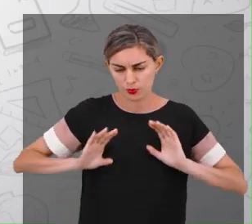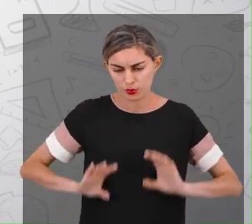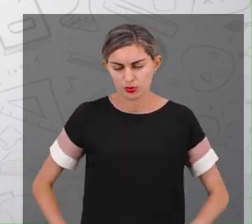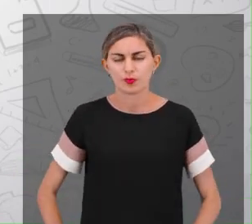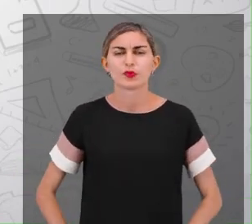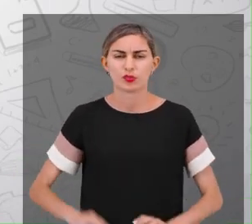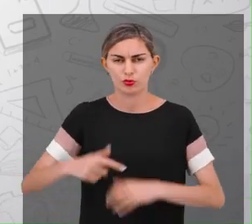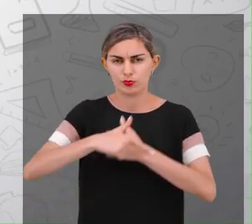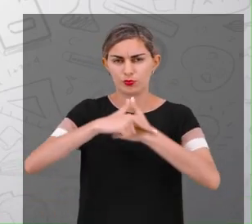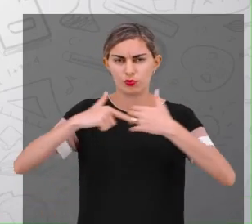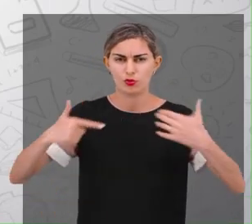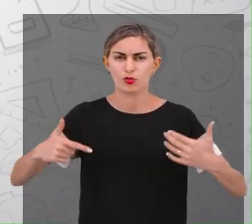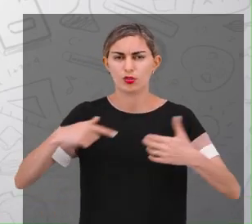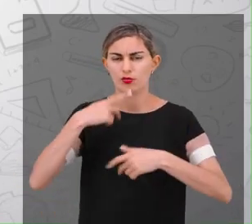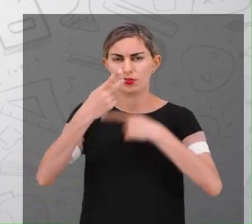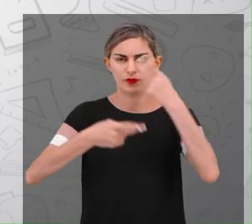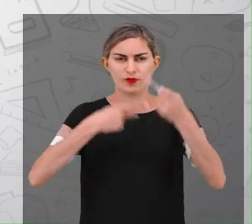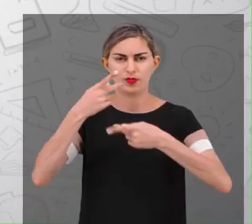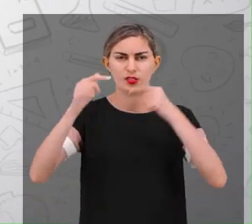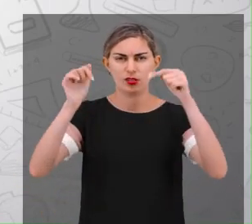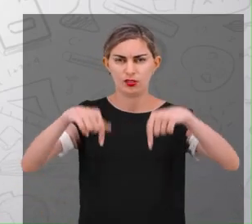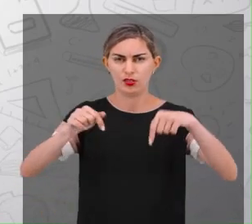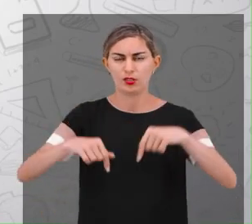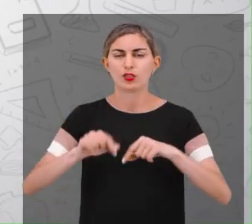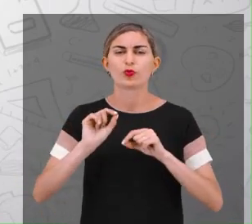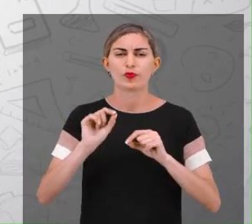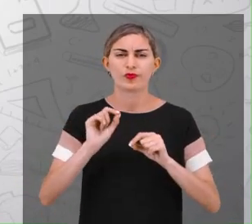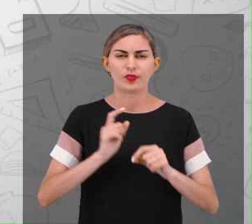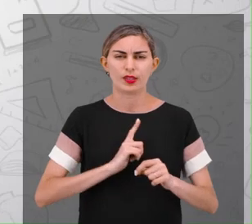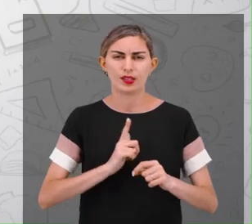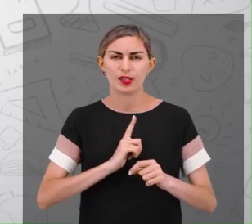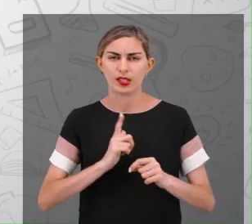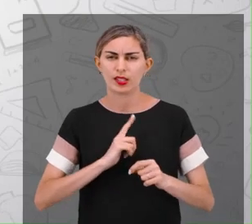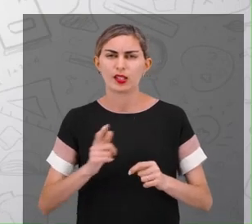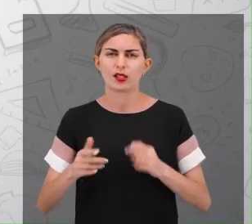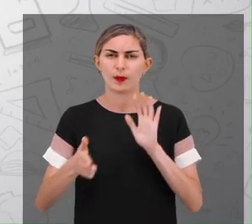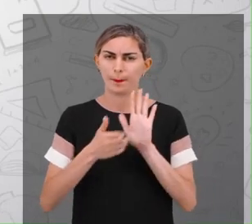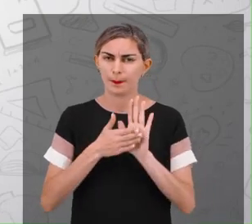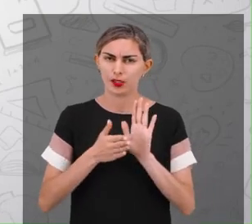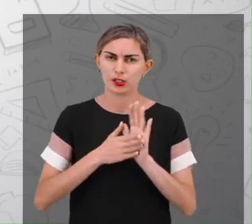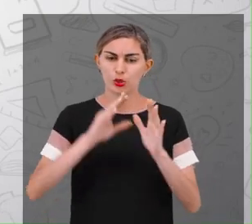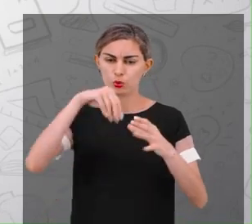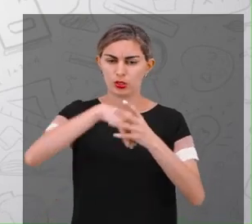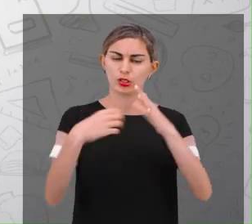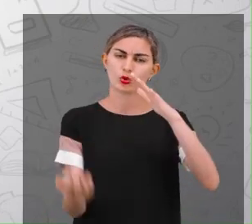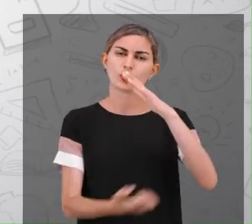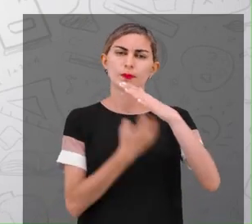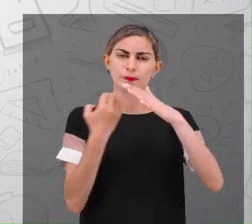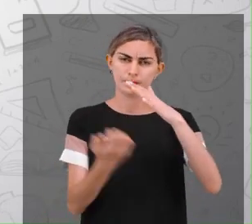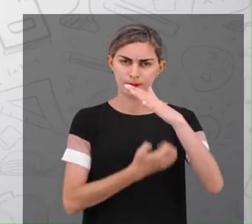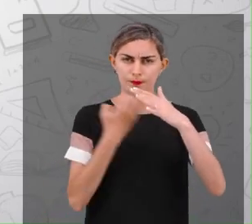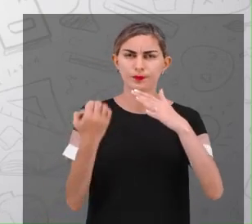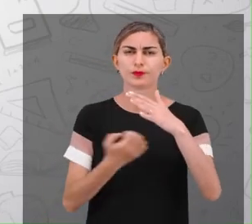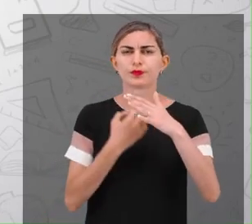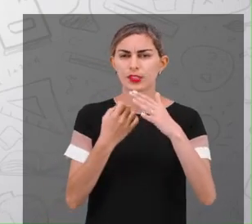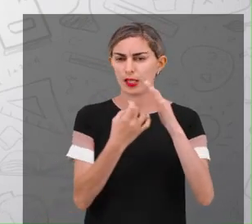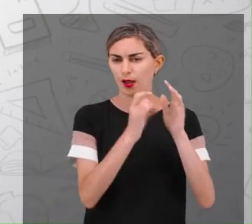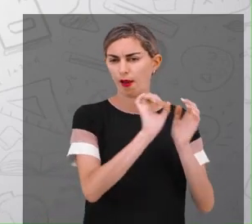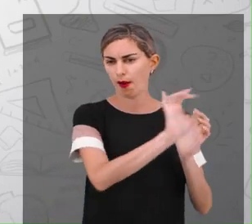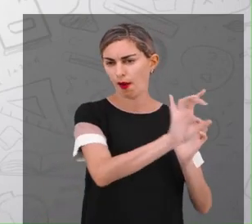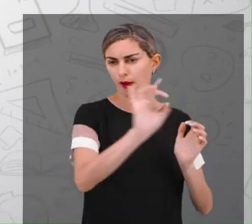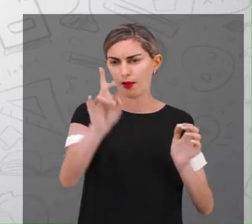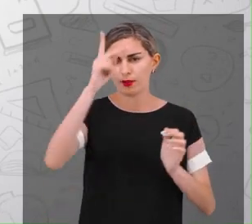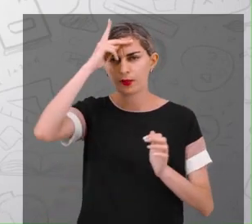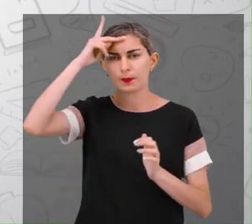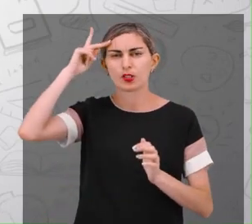comportamento moral, o que queremos dizer aqui é que haverá um certo padrão dentro da empresa para que cada pessoa